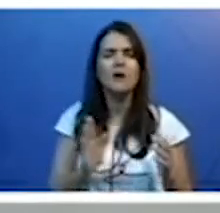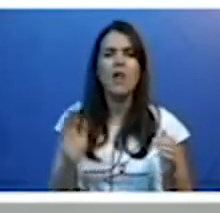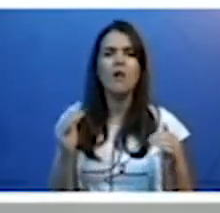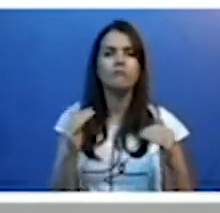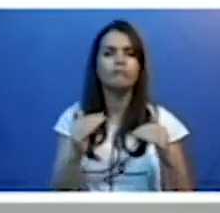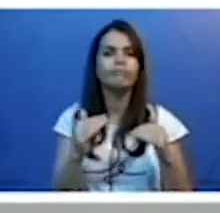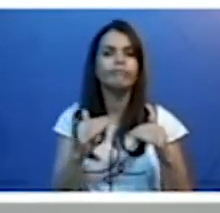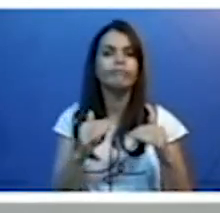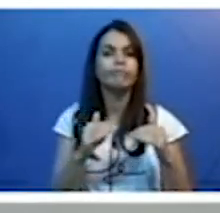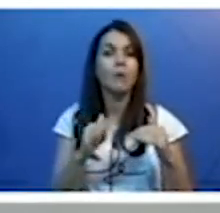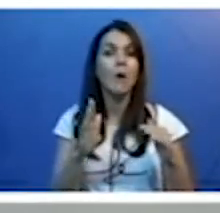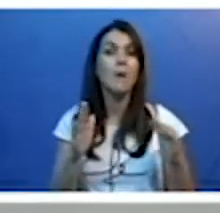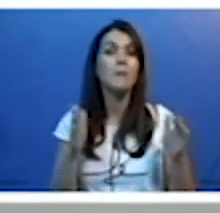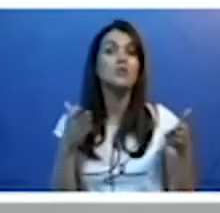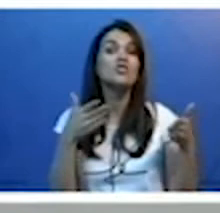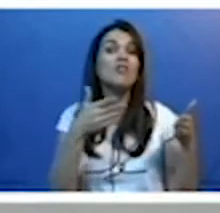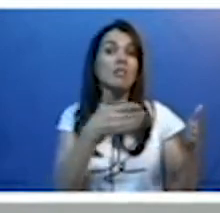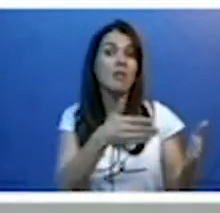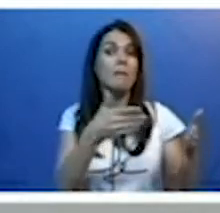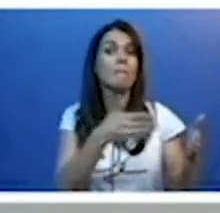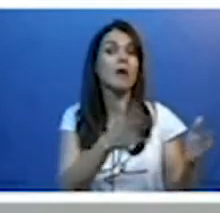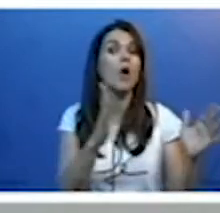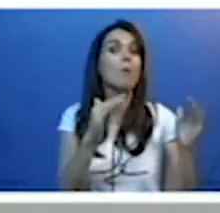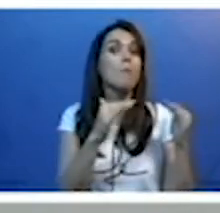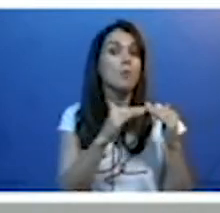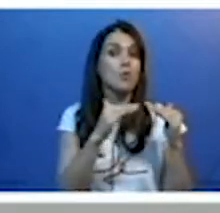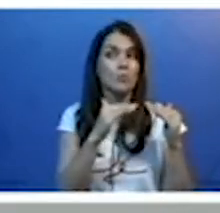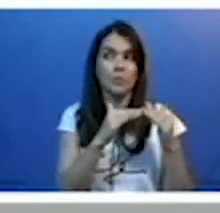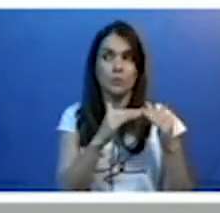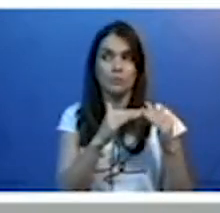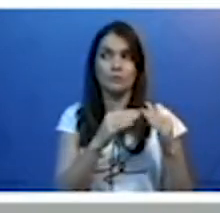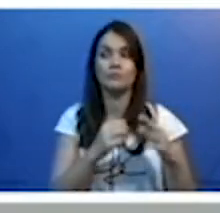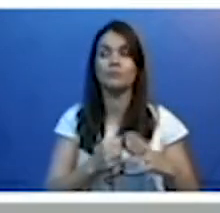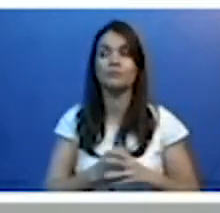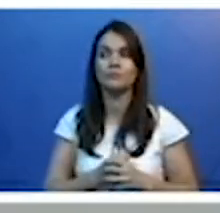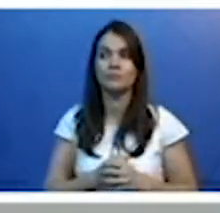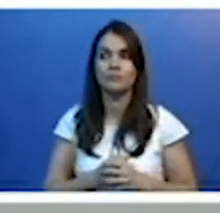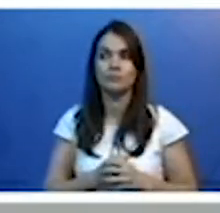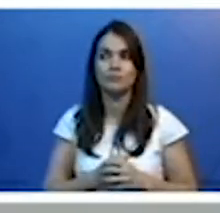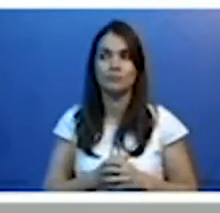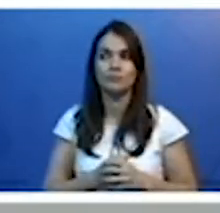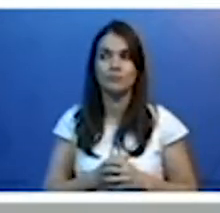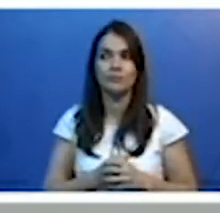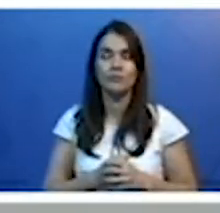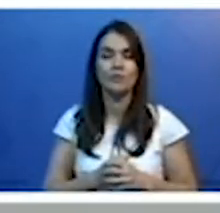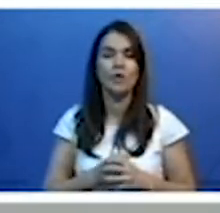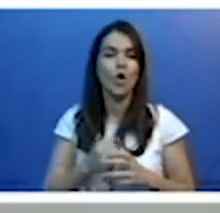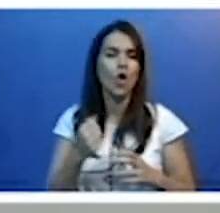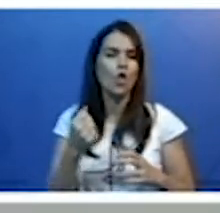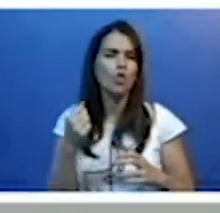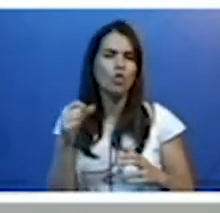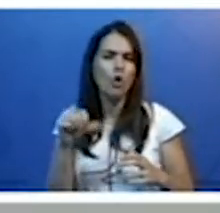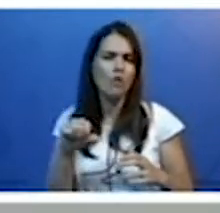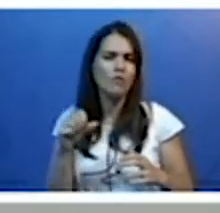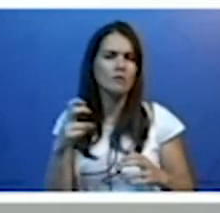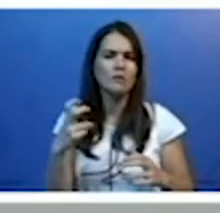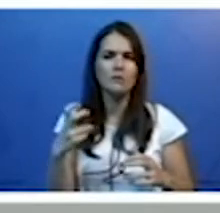Sim. Se eu dividir 45 por 1 dá 45. 95 por 2 dá